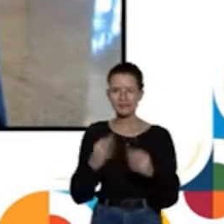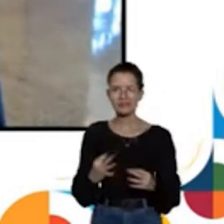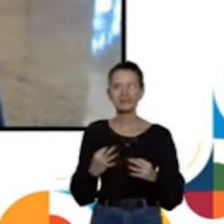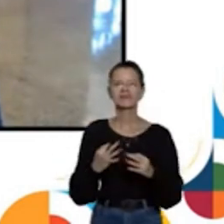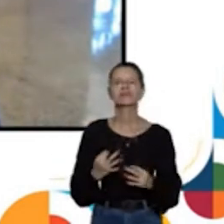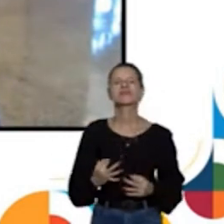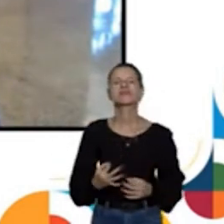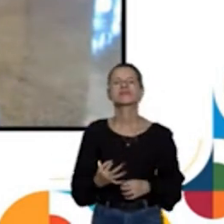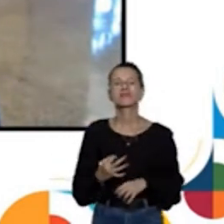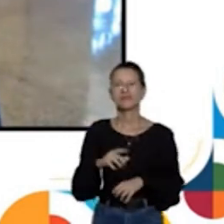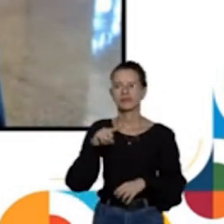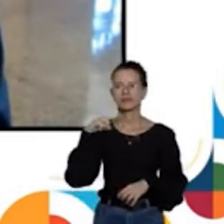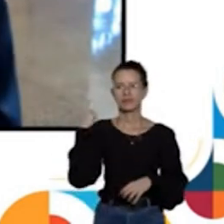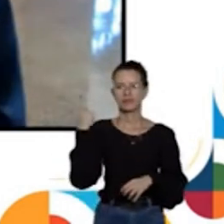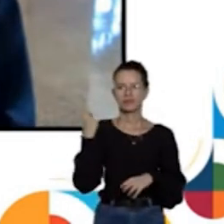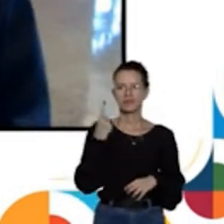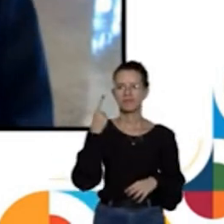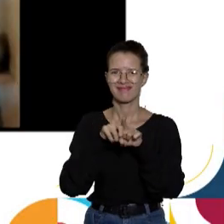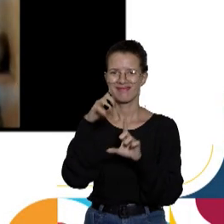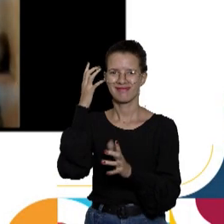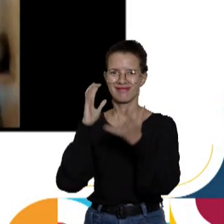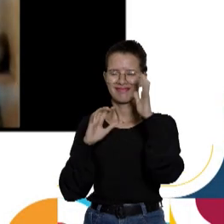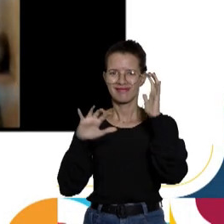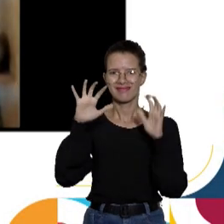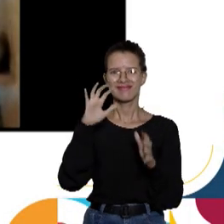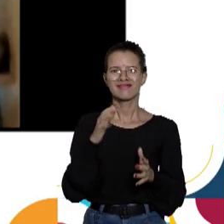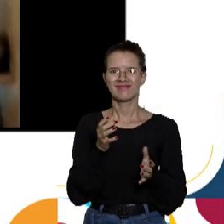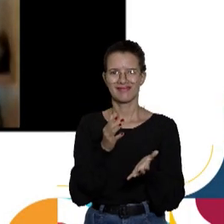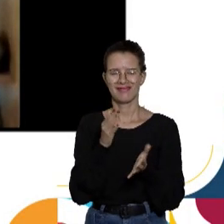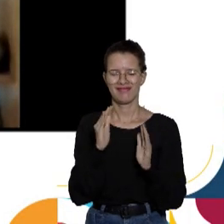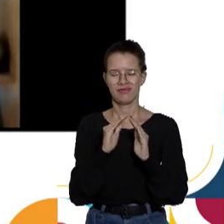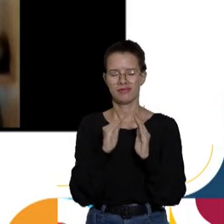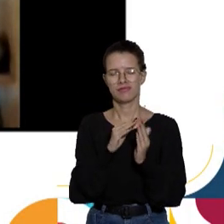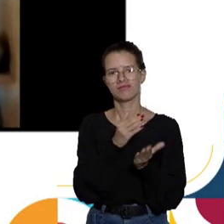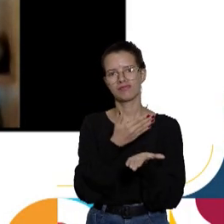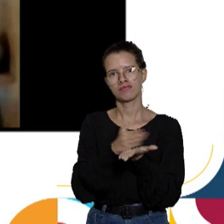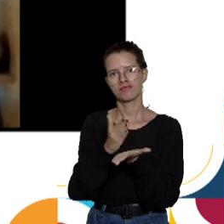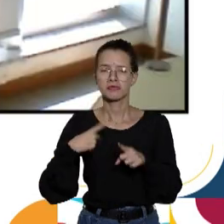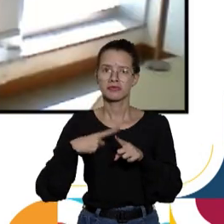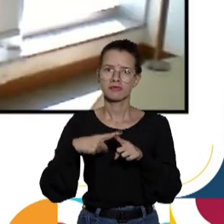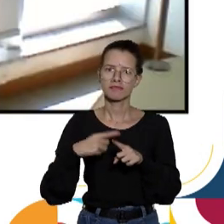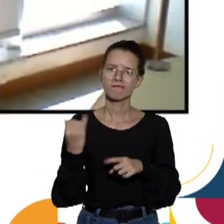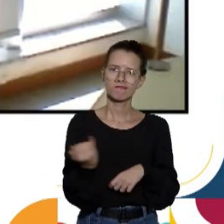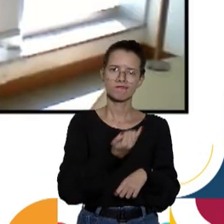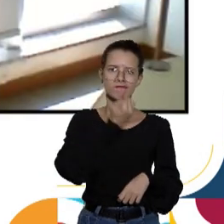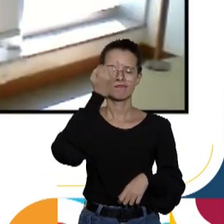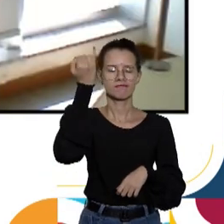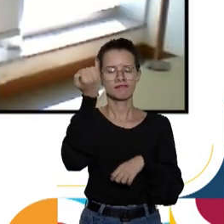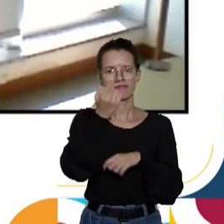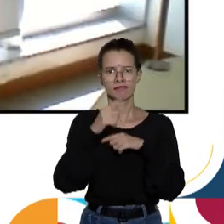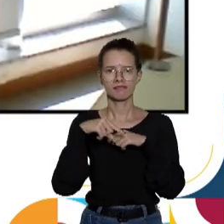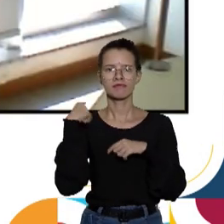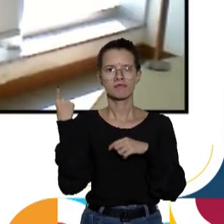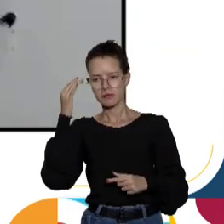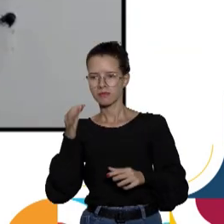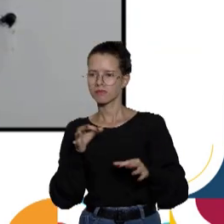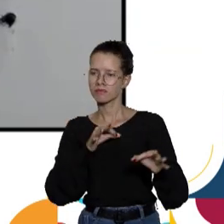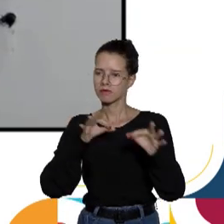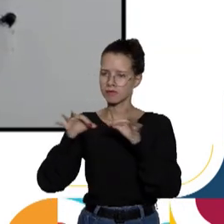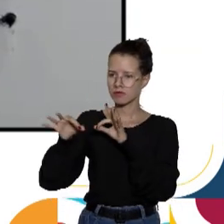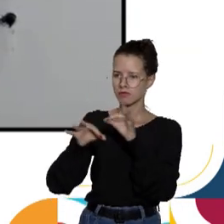durante três dias magistrados autoridades de instituições públicas de todo o país e especialistas da área de